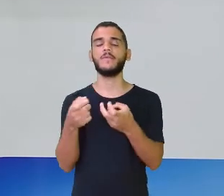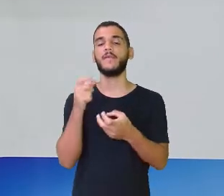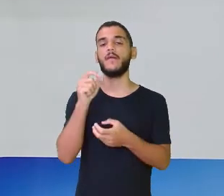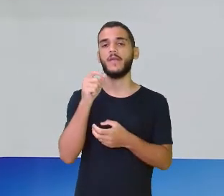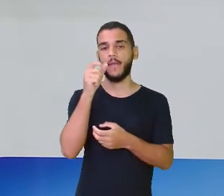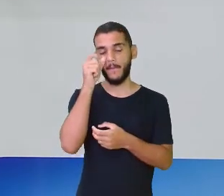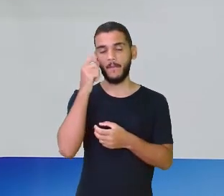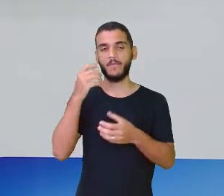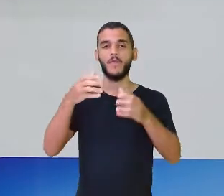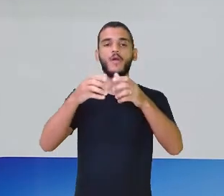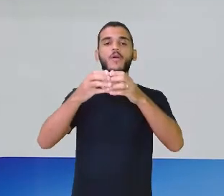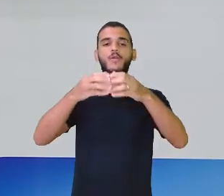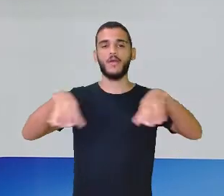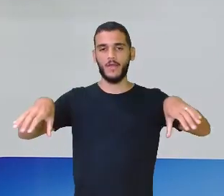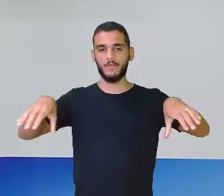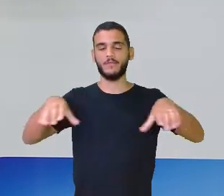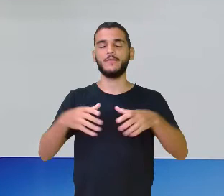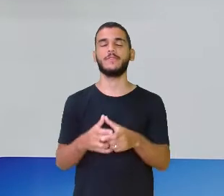de futebol,